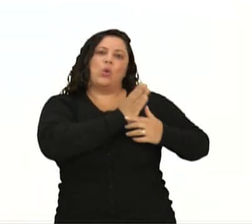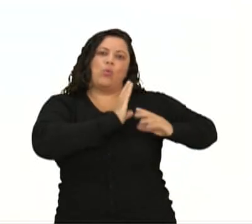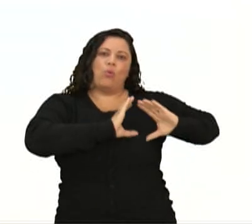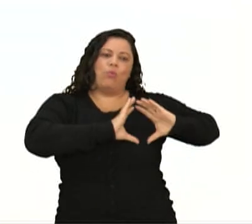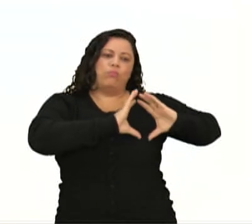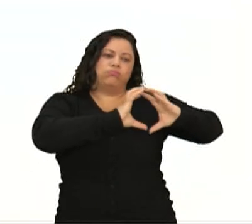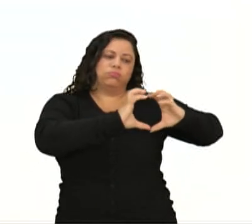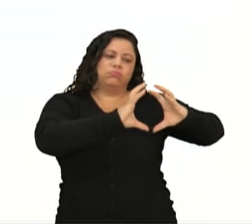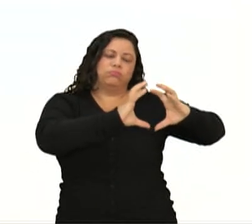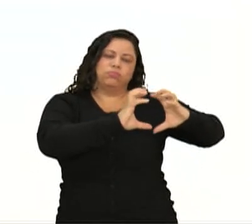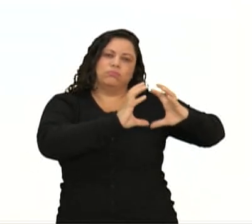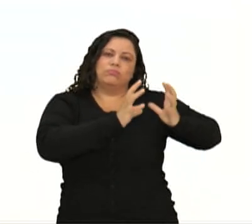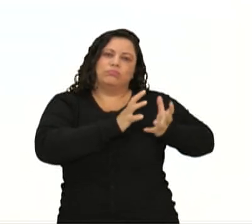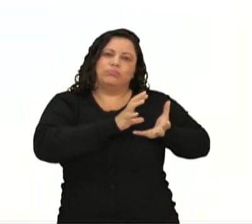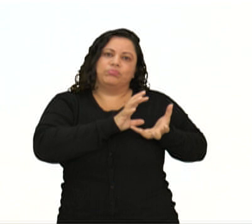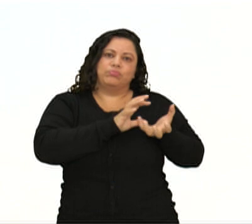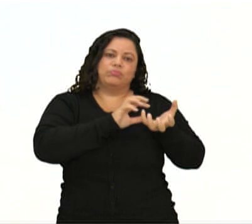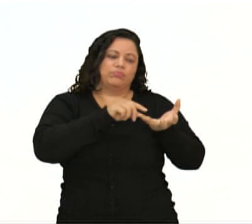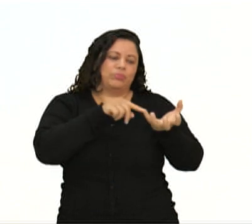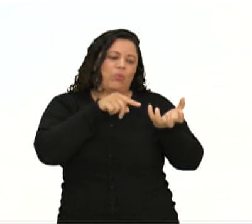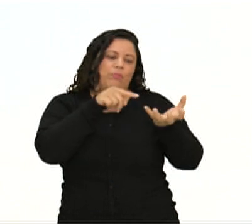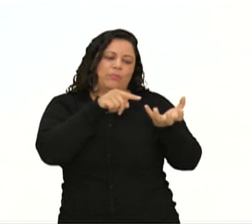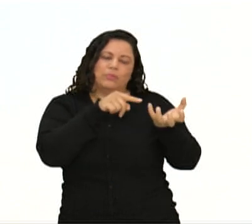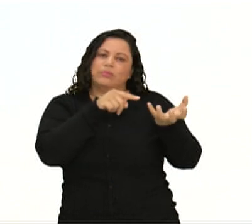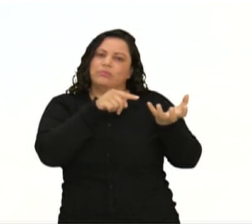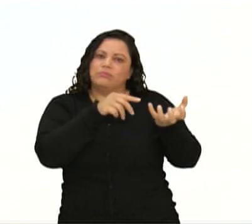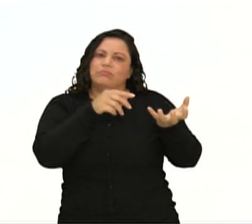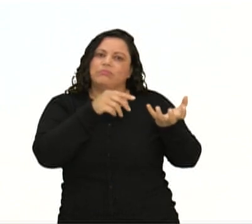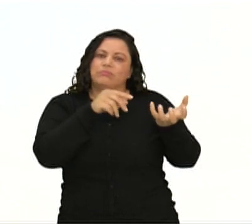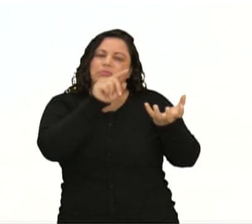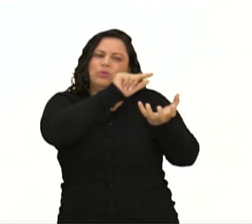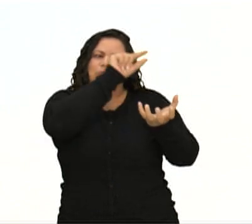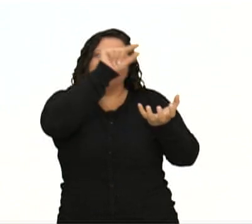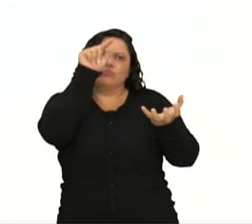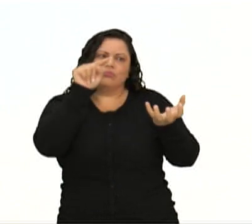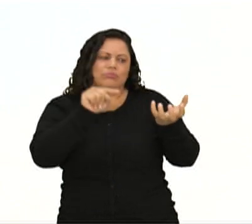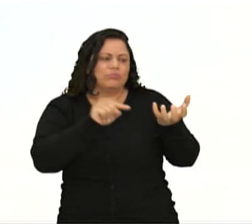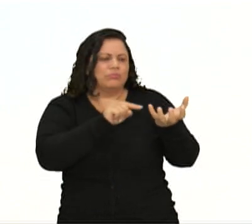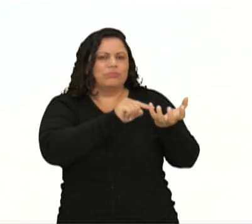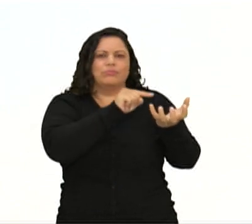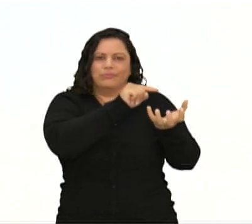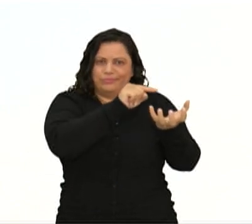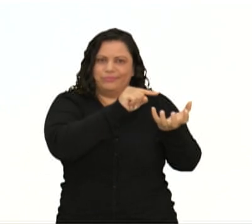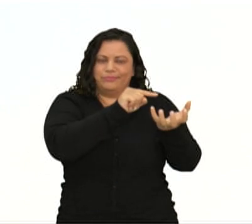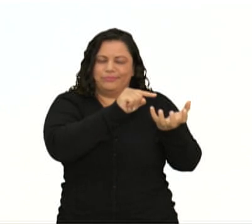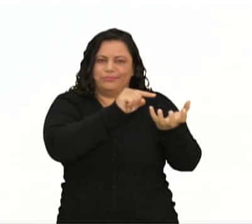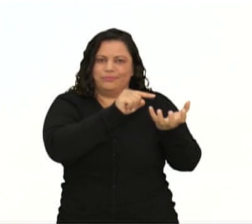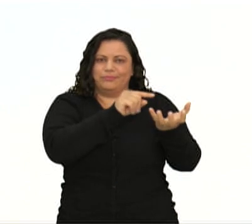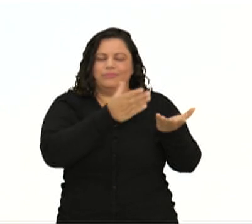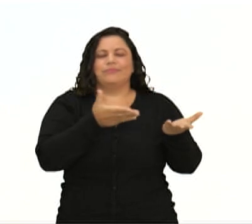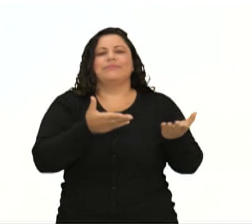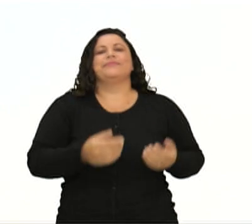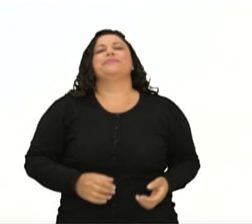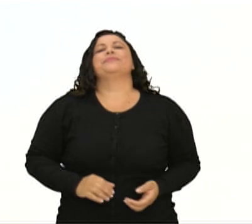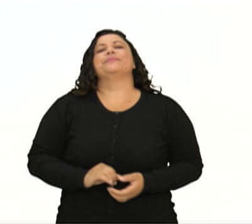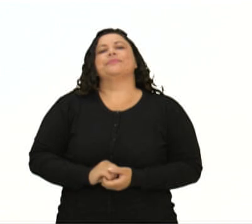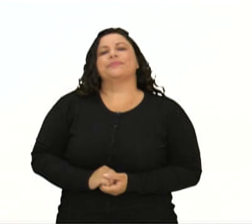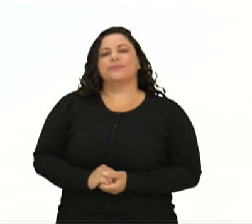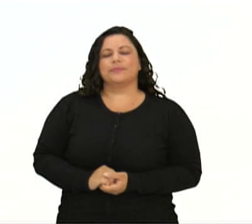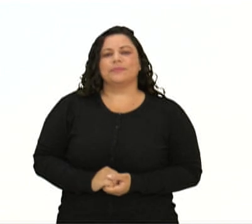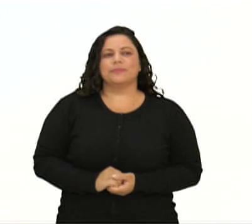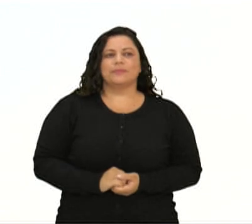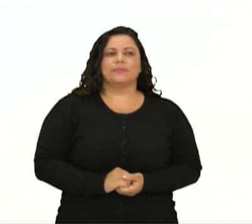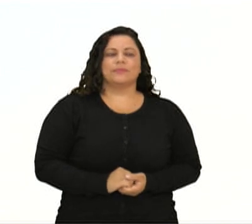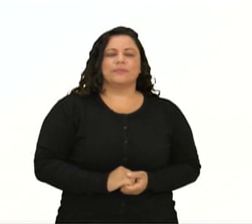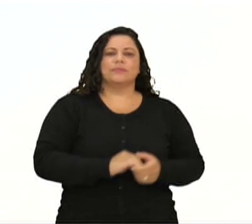estruturas, sobre os princípios básicos aí do seu funcionamento. Vamos lá? Então, olha só,